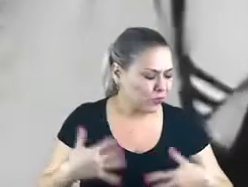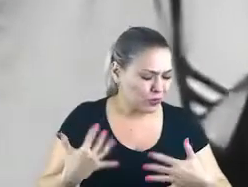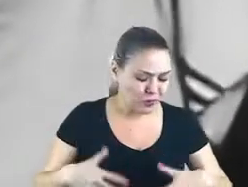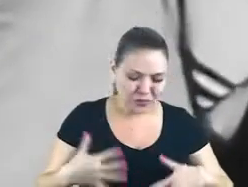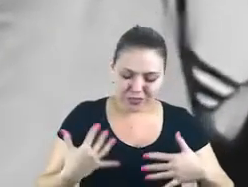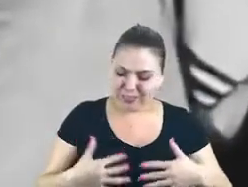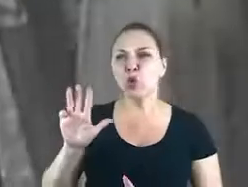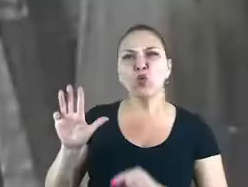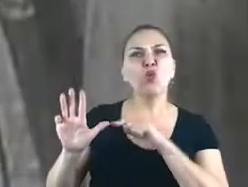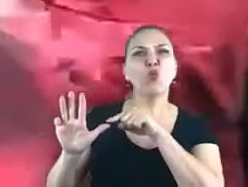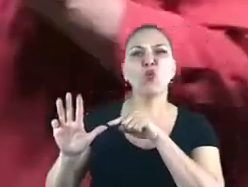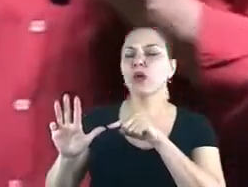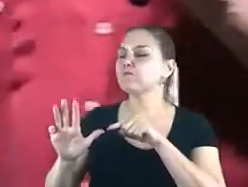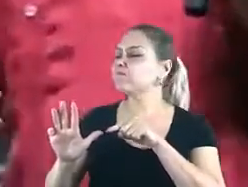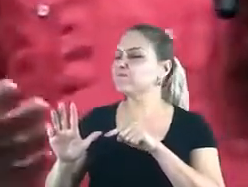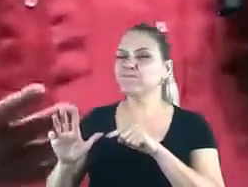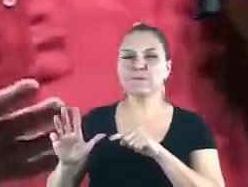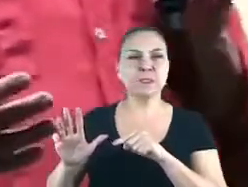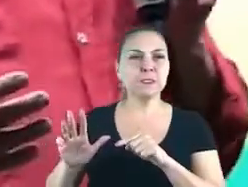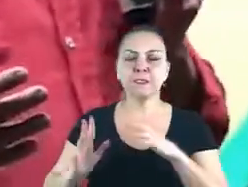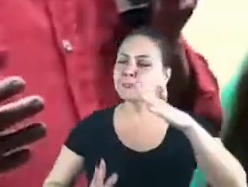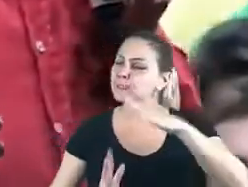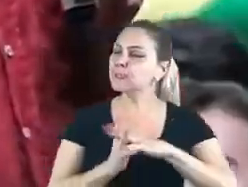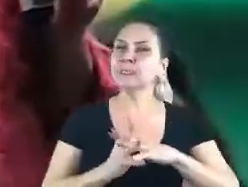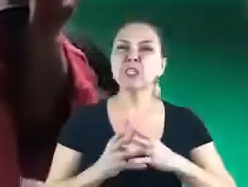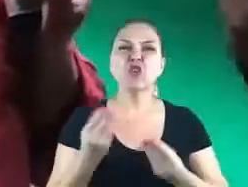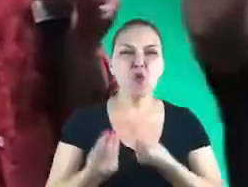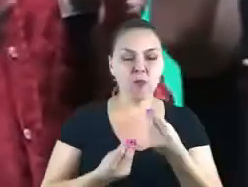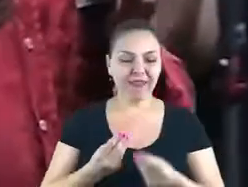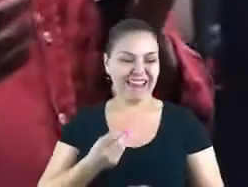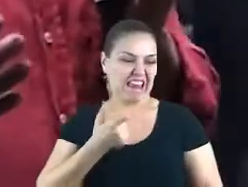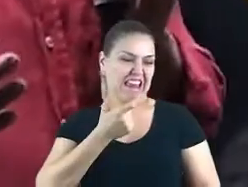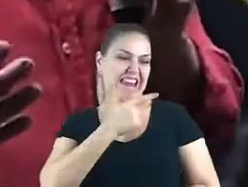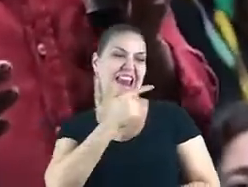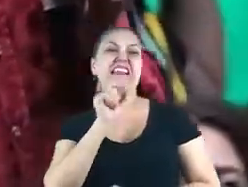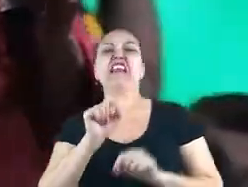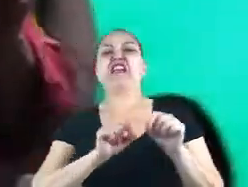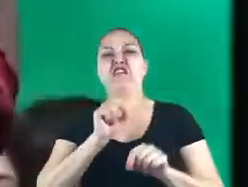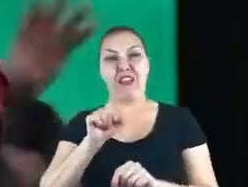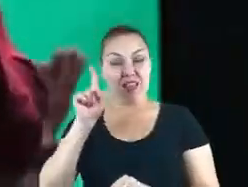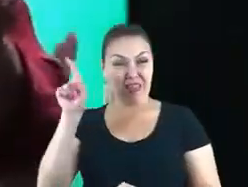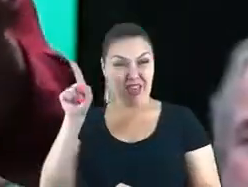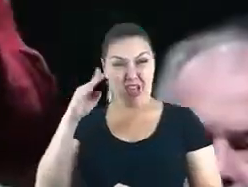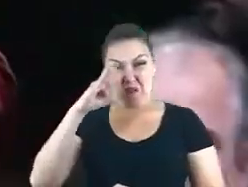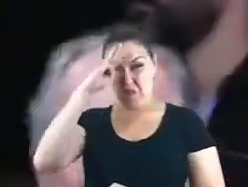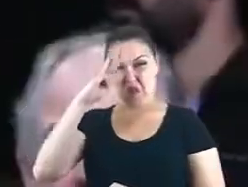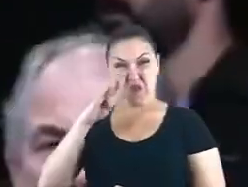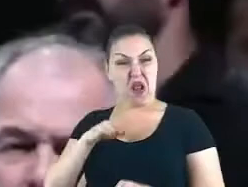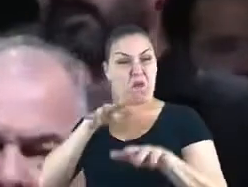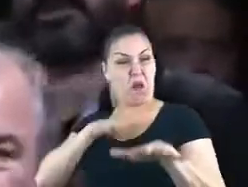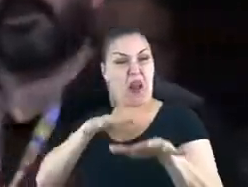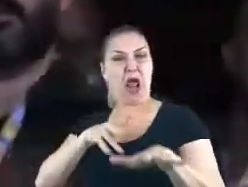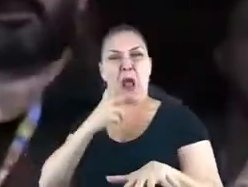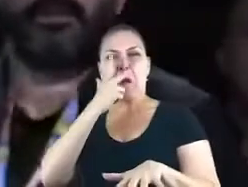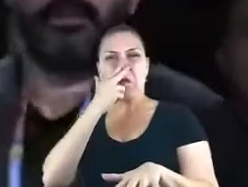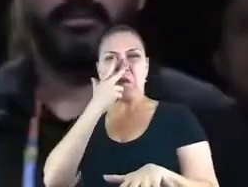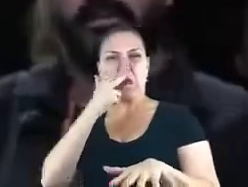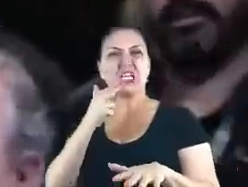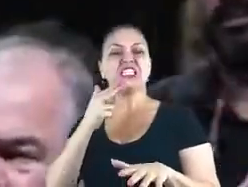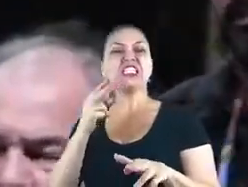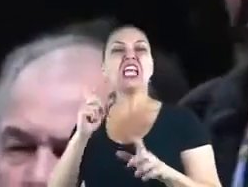até hoje. Coisa muito engraçada, que no ato do Bolsonaro parecia uma reunião da Ku Klux